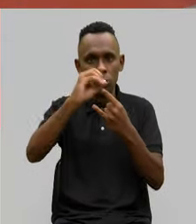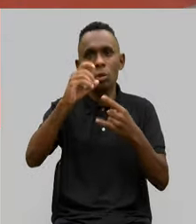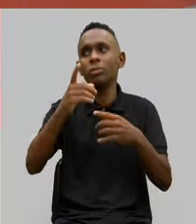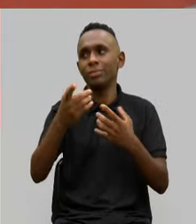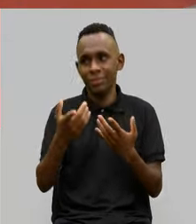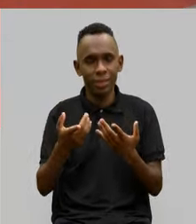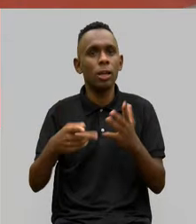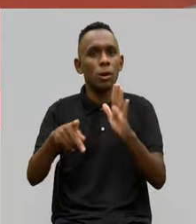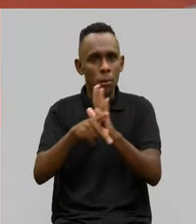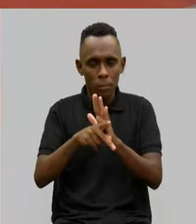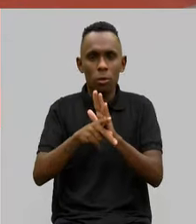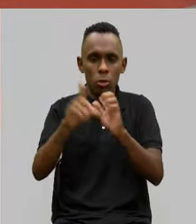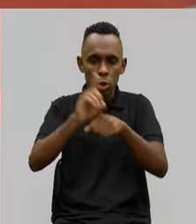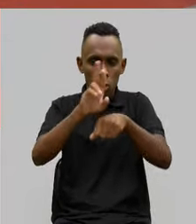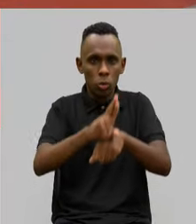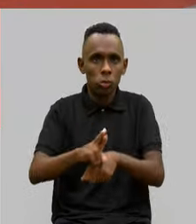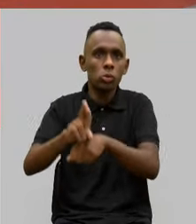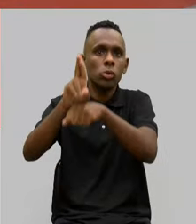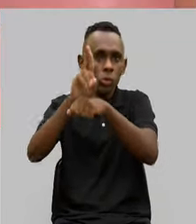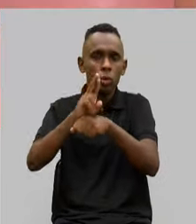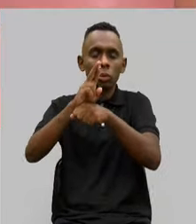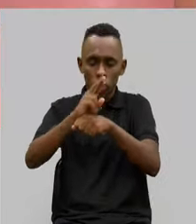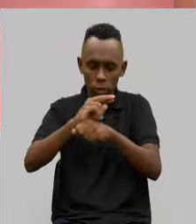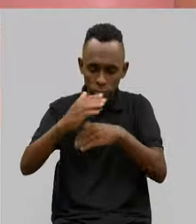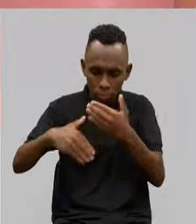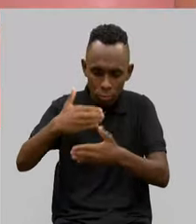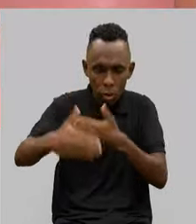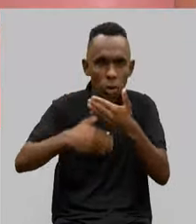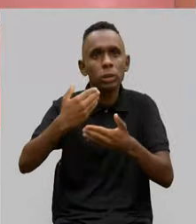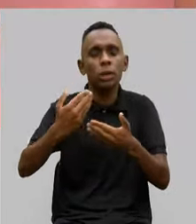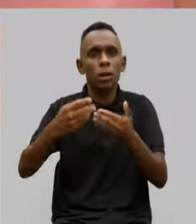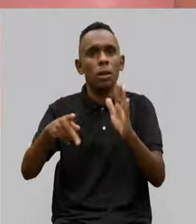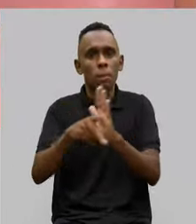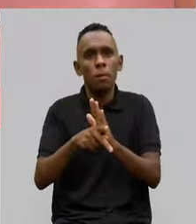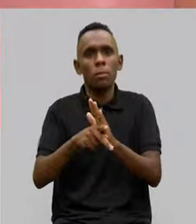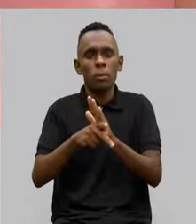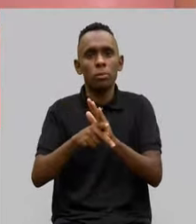tecnologia de processos químicos e bioquímicos